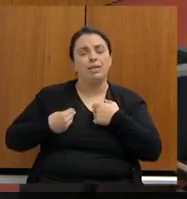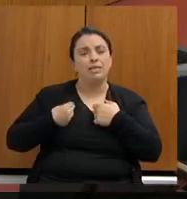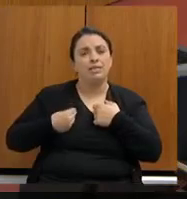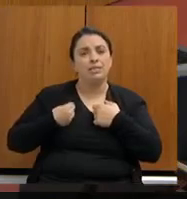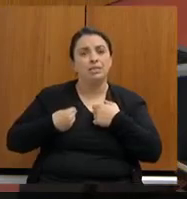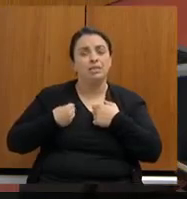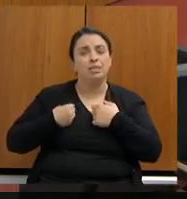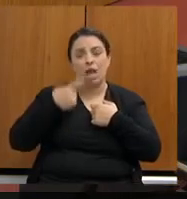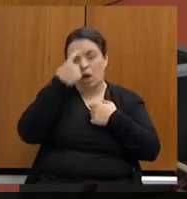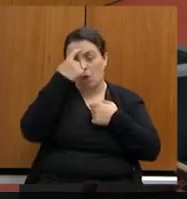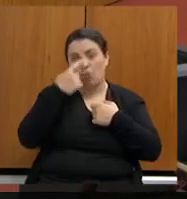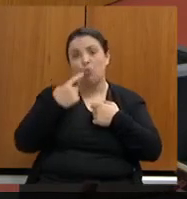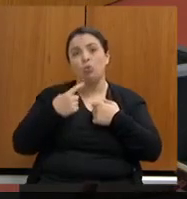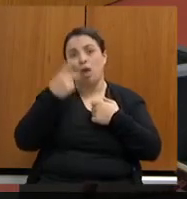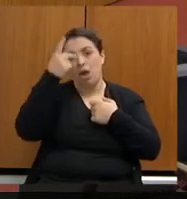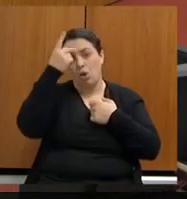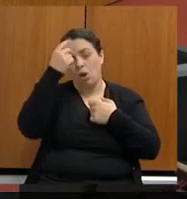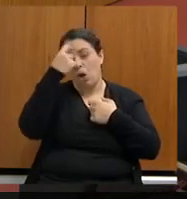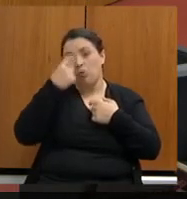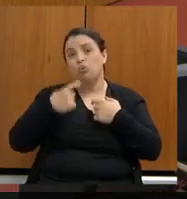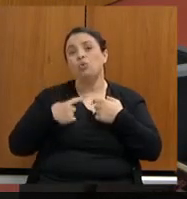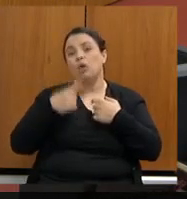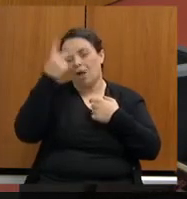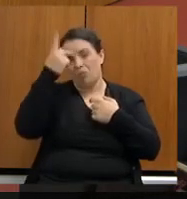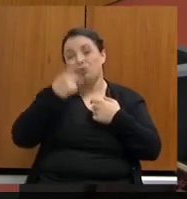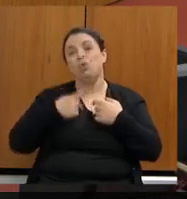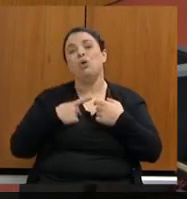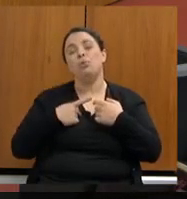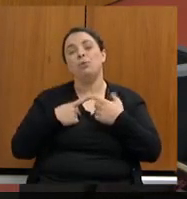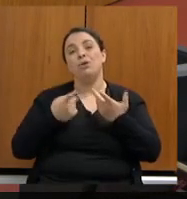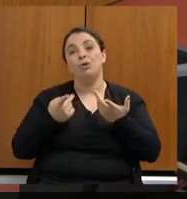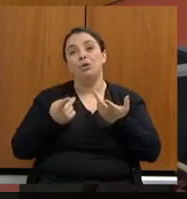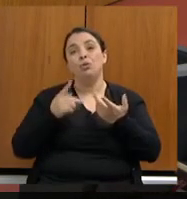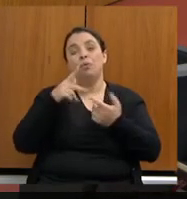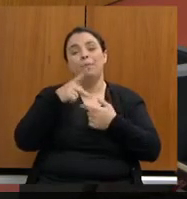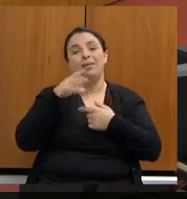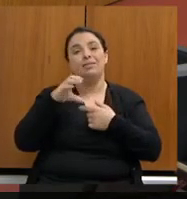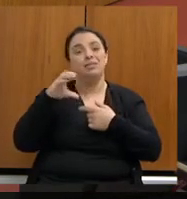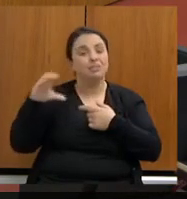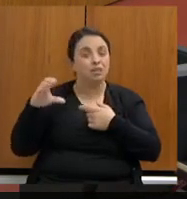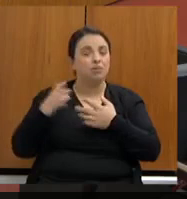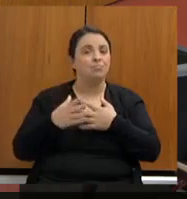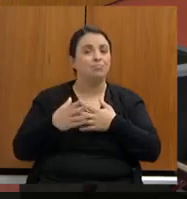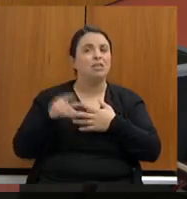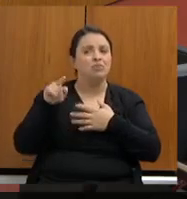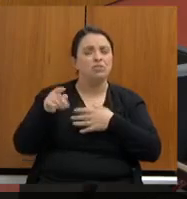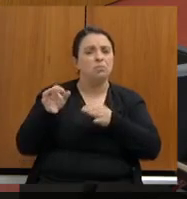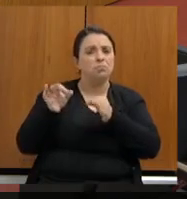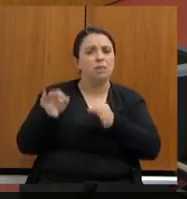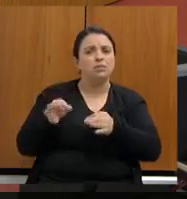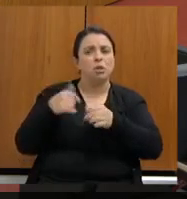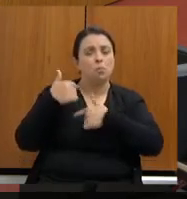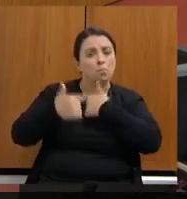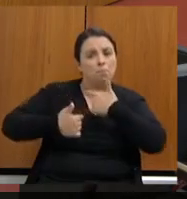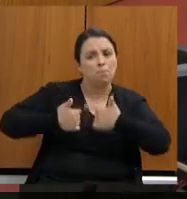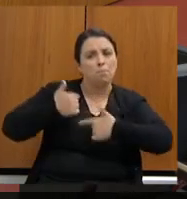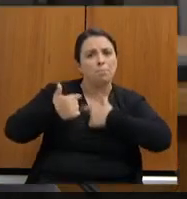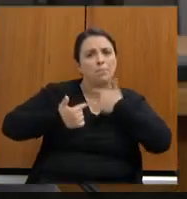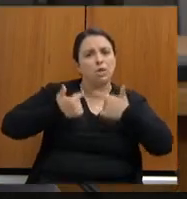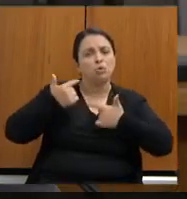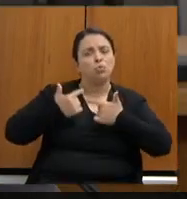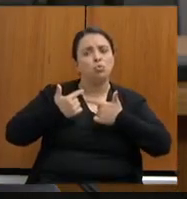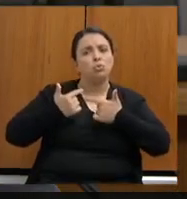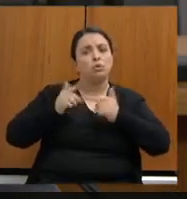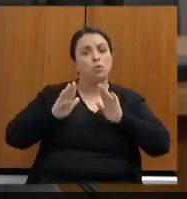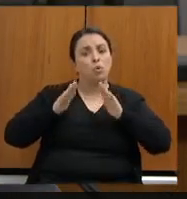PCC em Minas Gerais sem o senhor tá correto é uma luta em favor do Estado de Minas Gerais muito